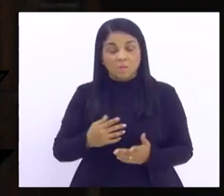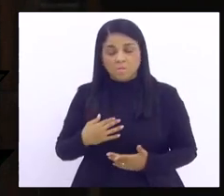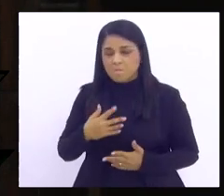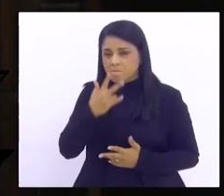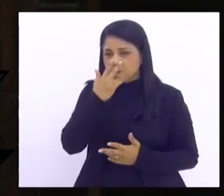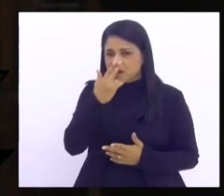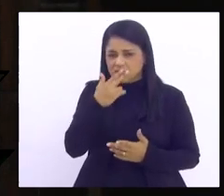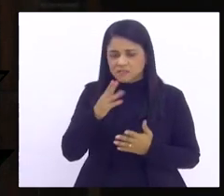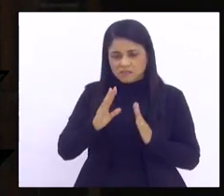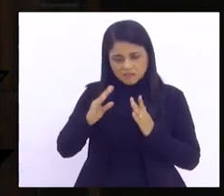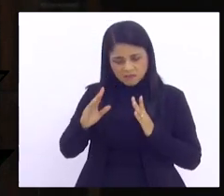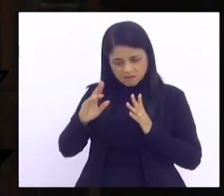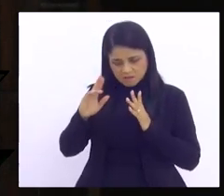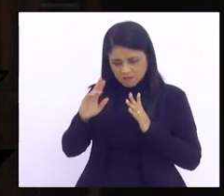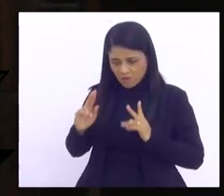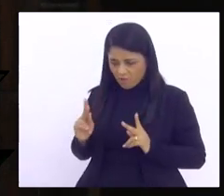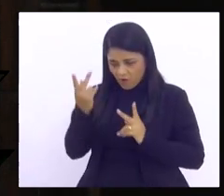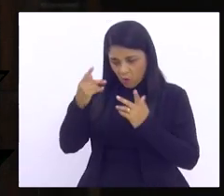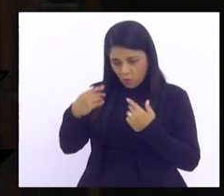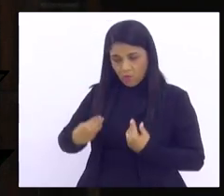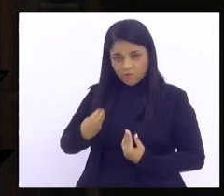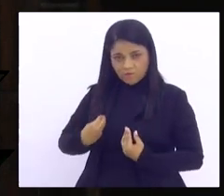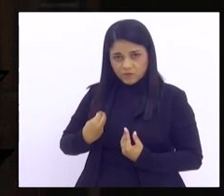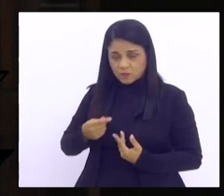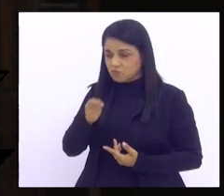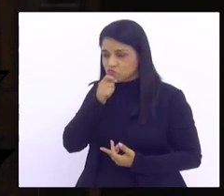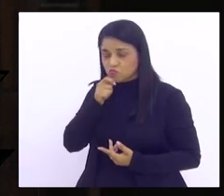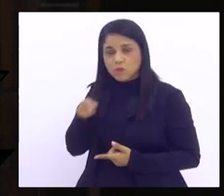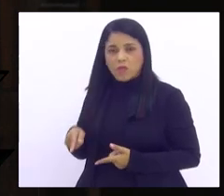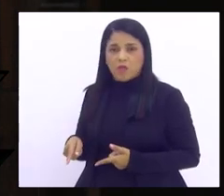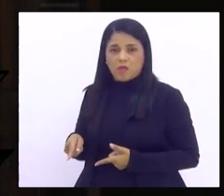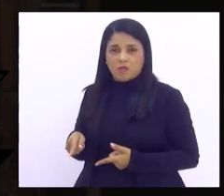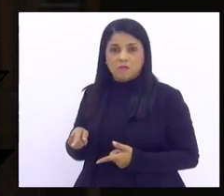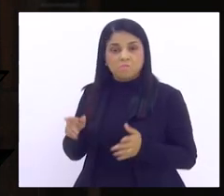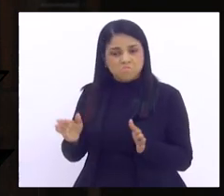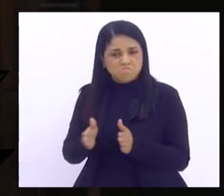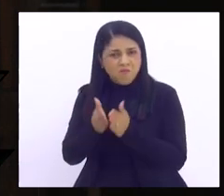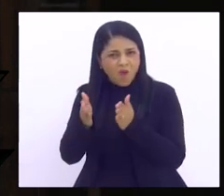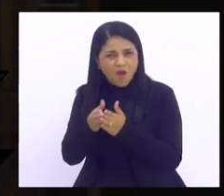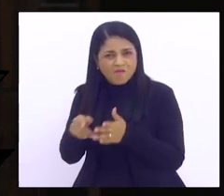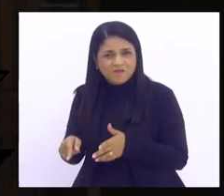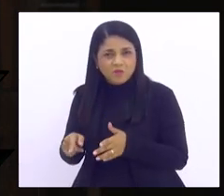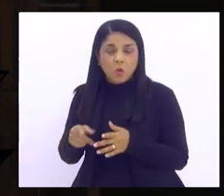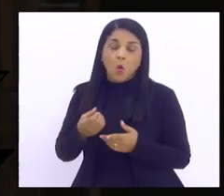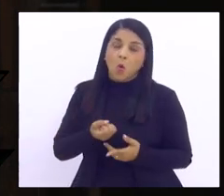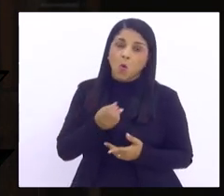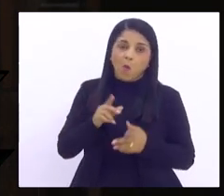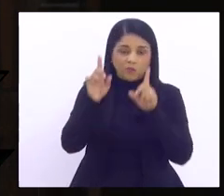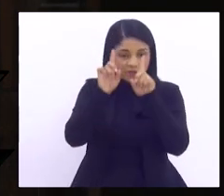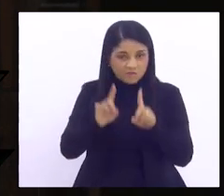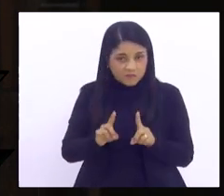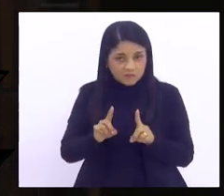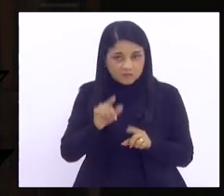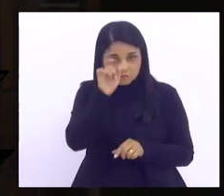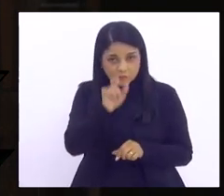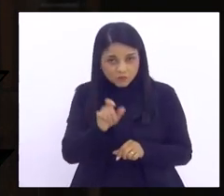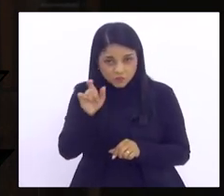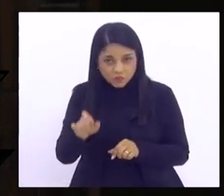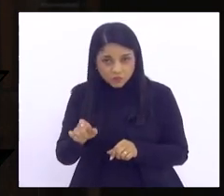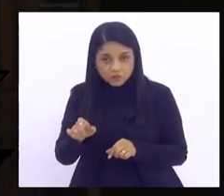primário a respeitar e tutelar, especialmente se são pobres ou deficientes, se ainda não